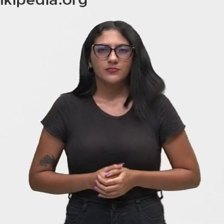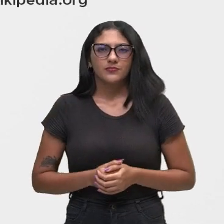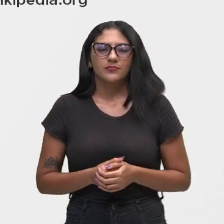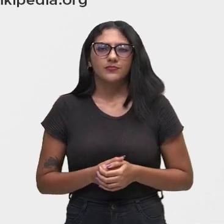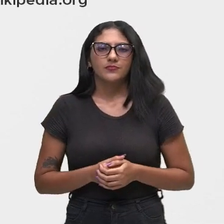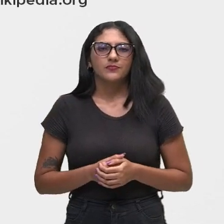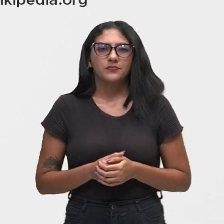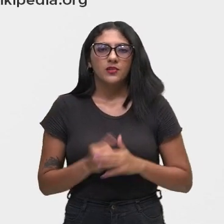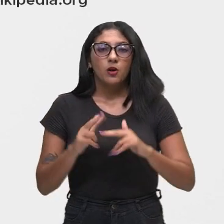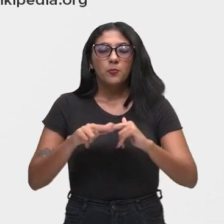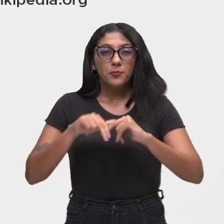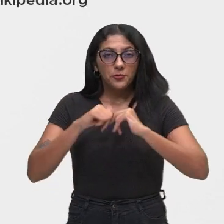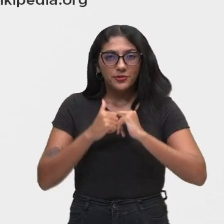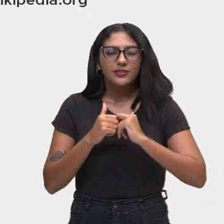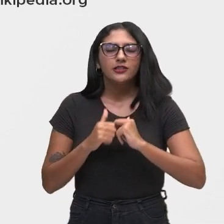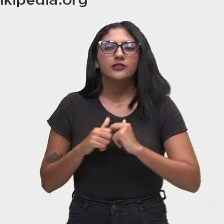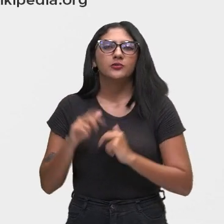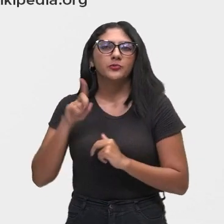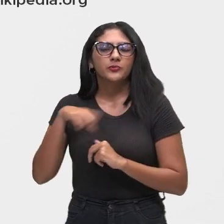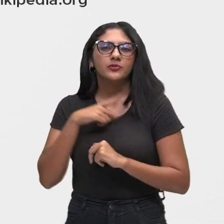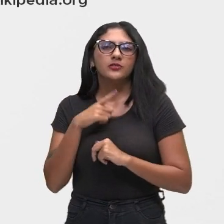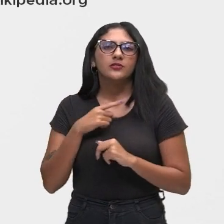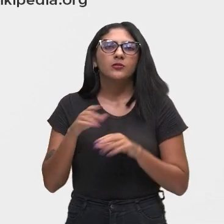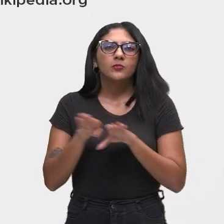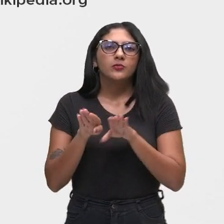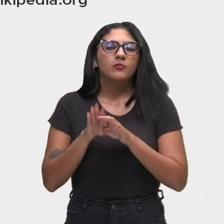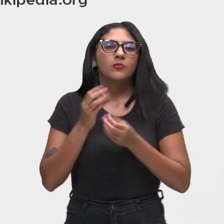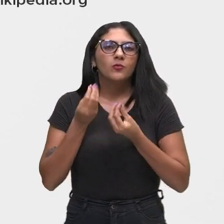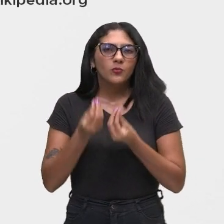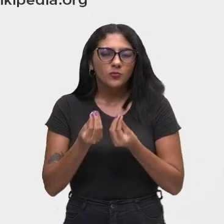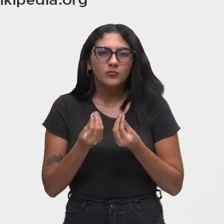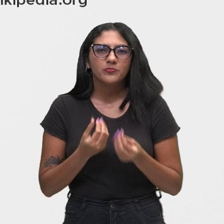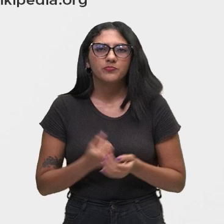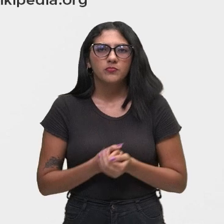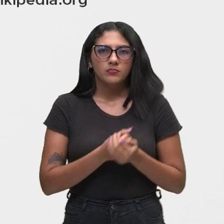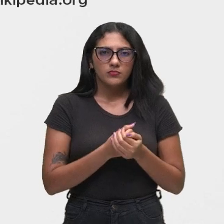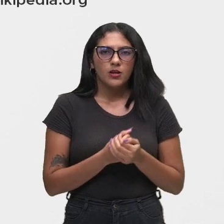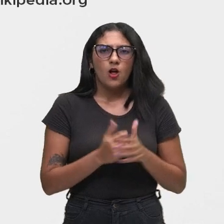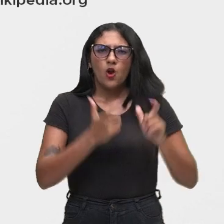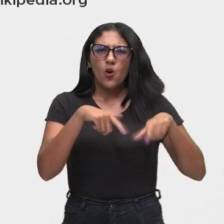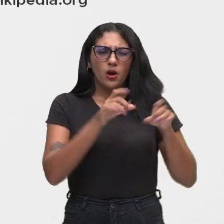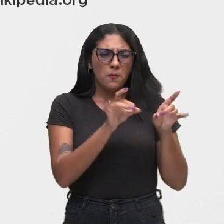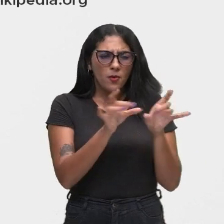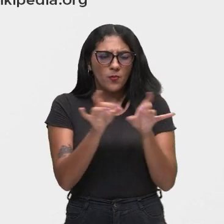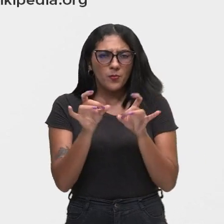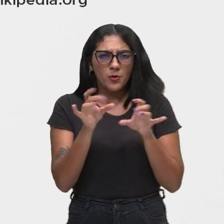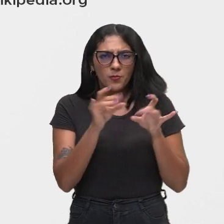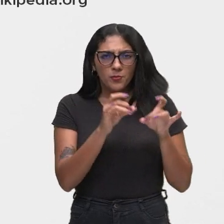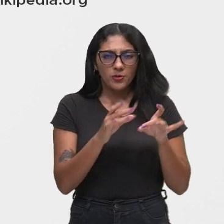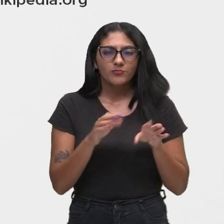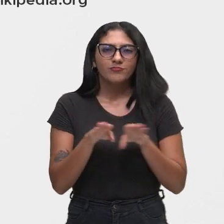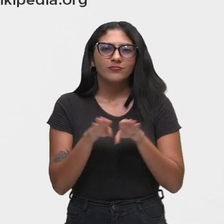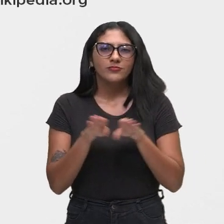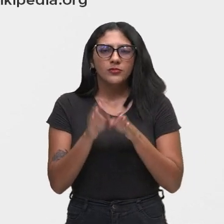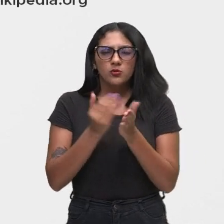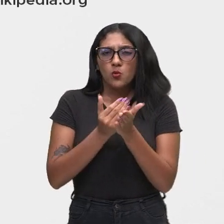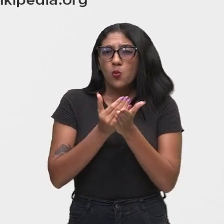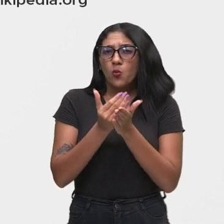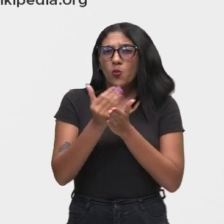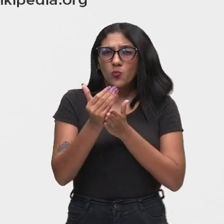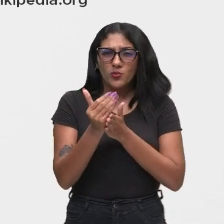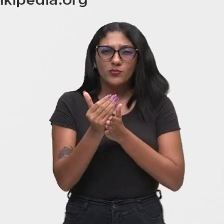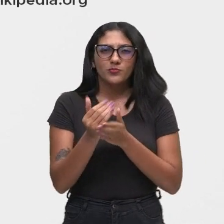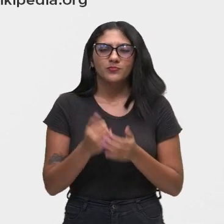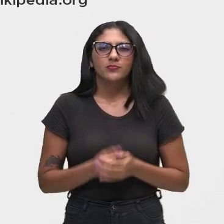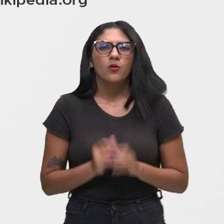assim, por consequência, o aumento das áreas comerciais e também o início das exportações. O que